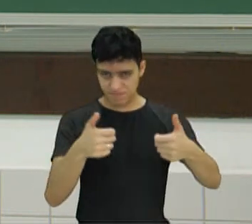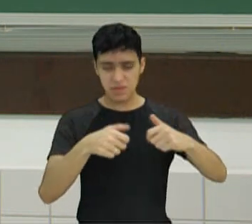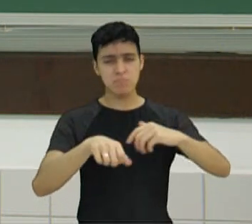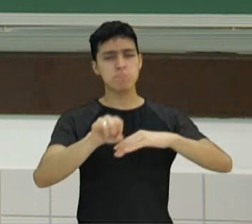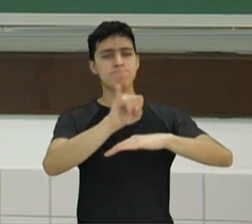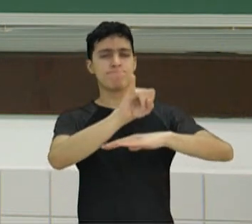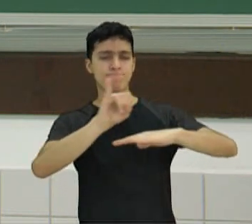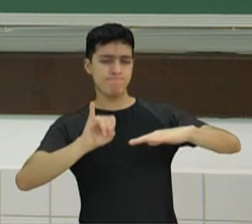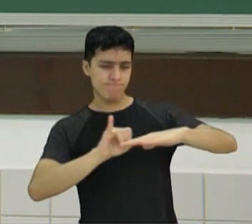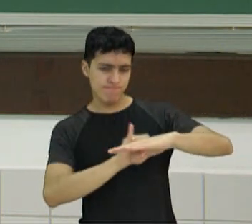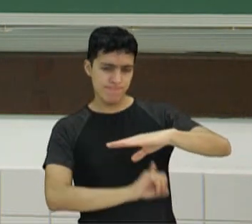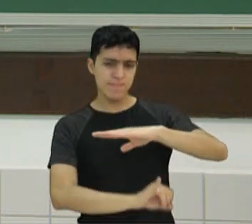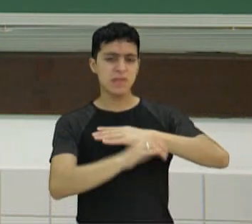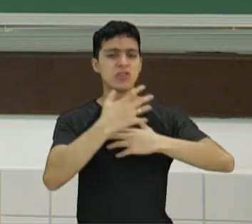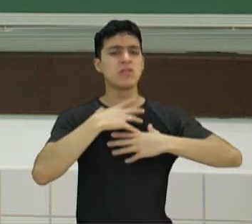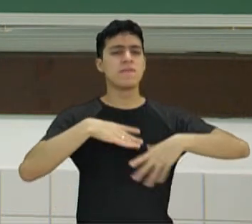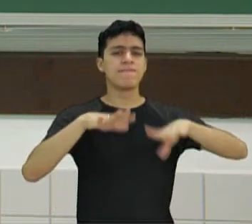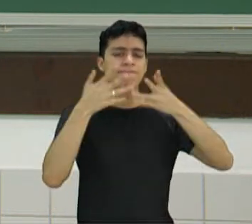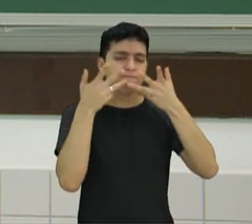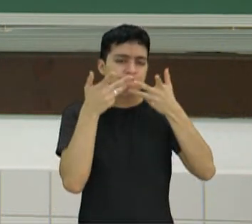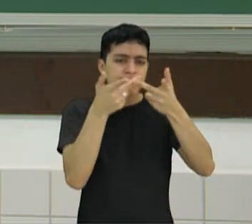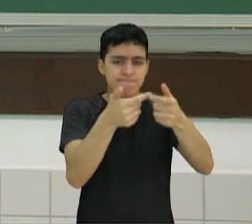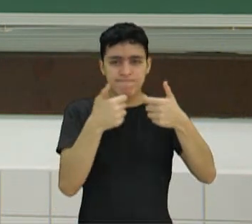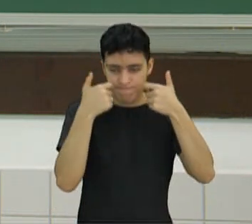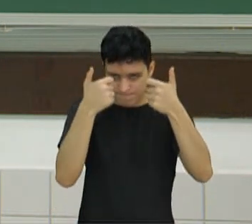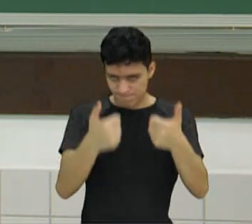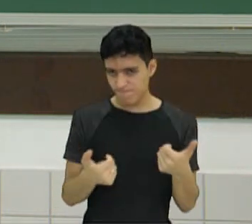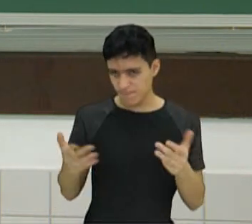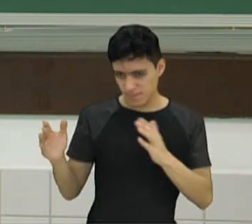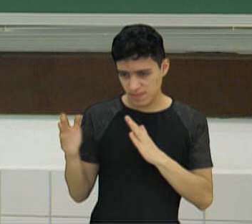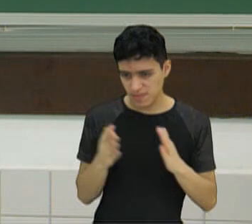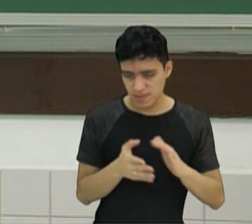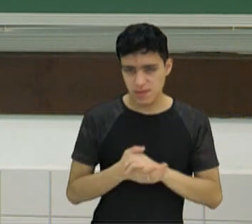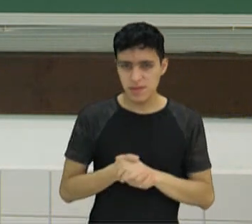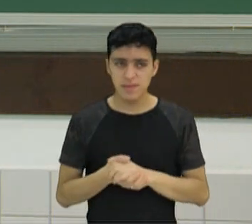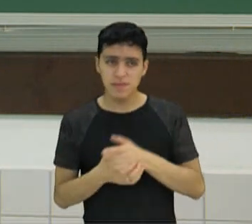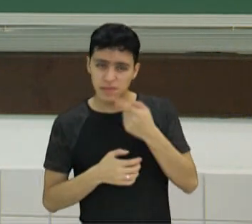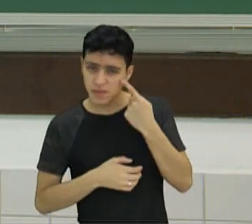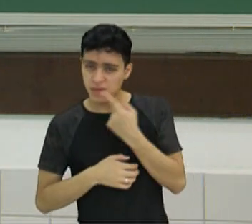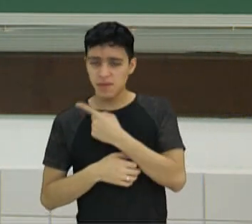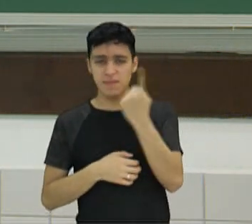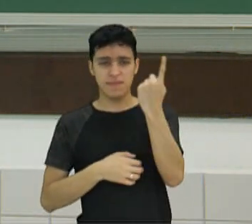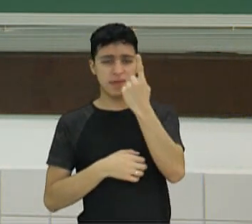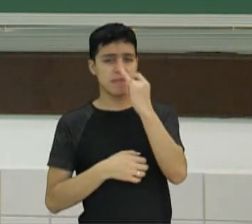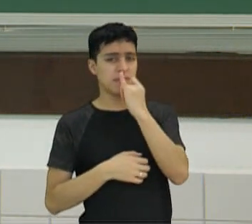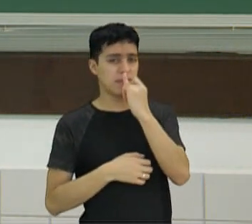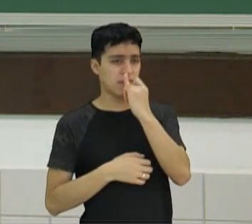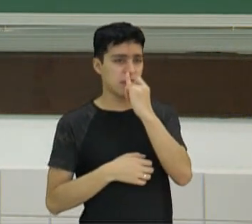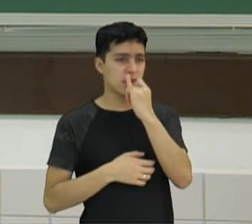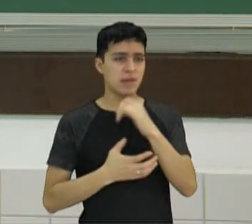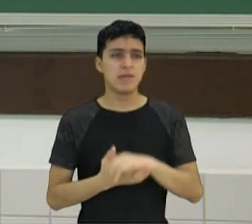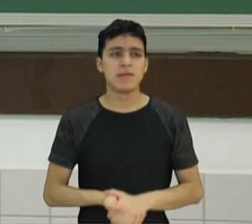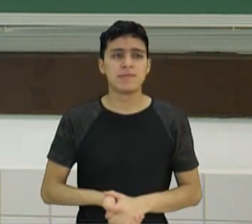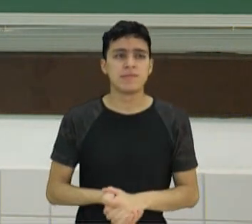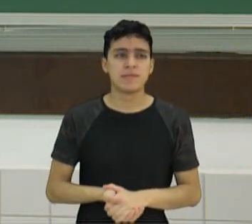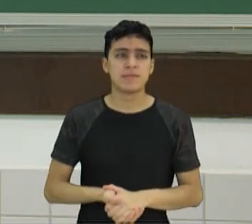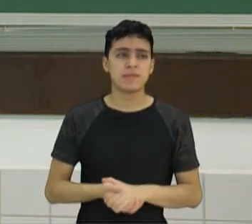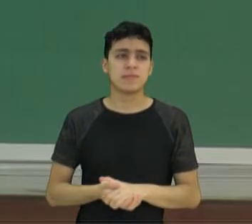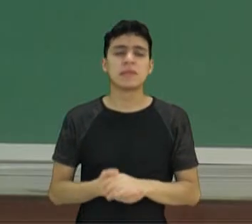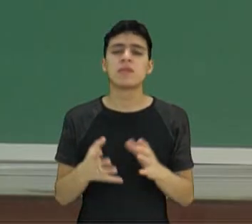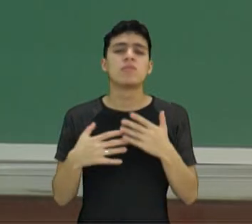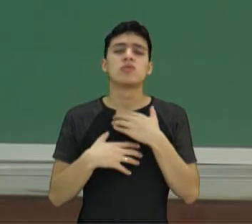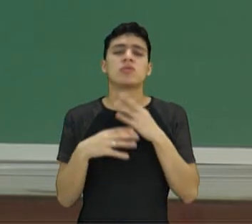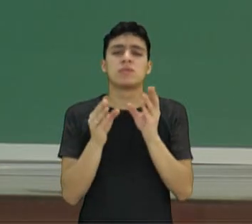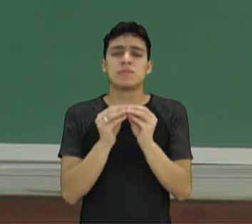mais fluência na hora de você falar. Então, vamos lá. Eu já tinha colocado o primeiro como exemplo. You will, a contração